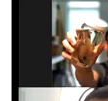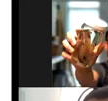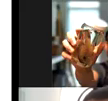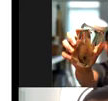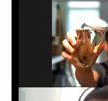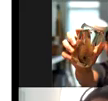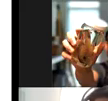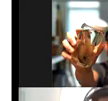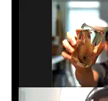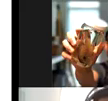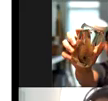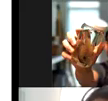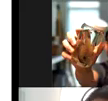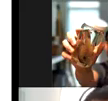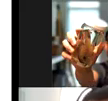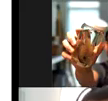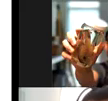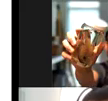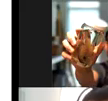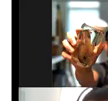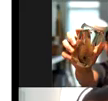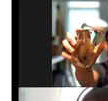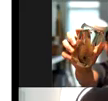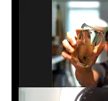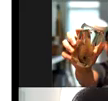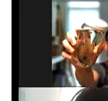biodiversidade vai mudar numa escala global,